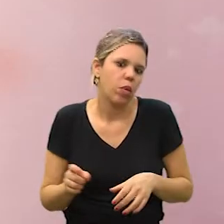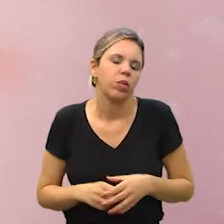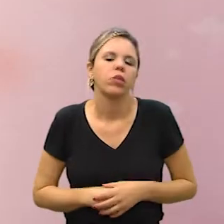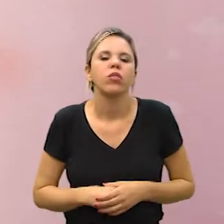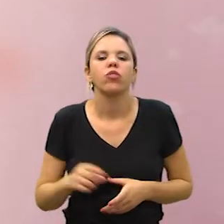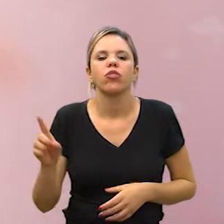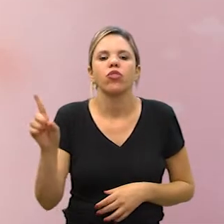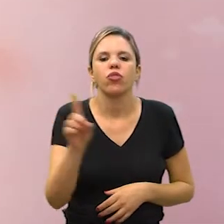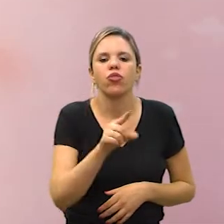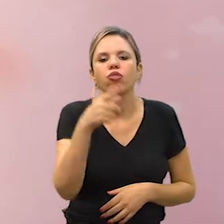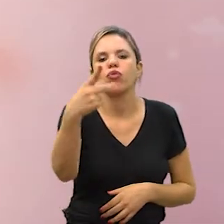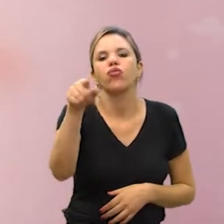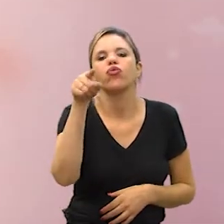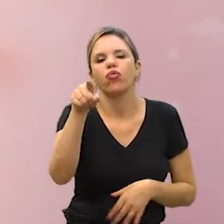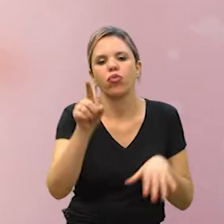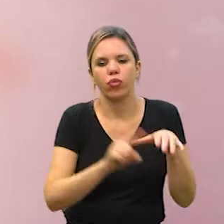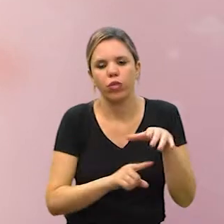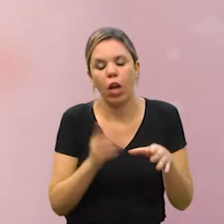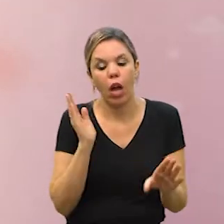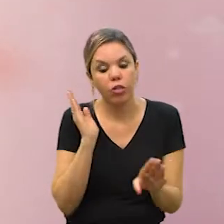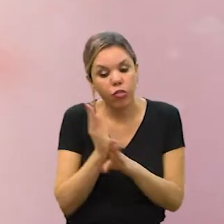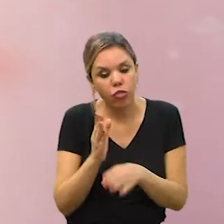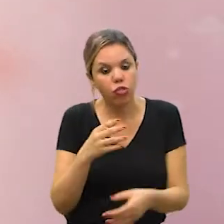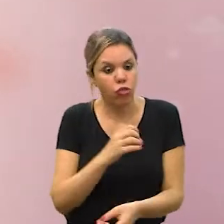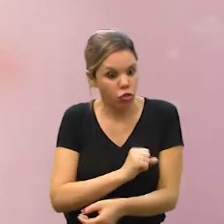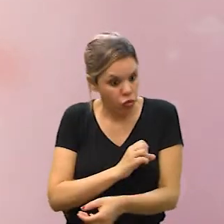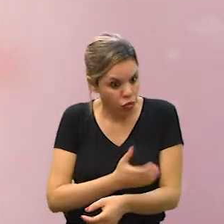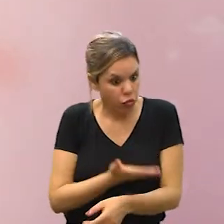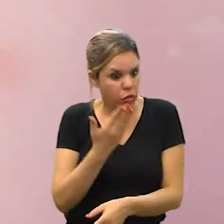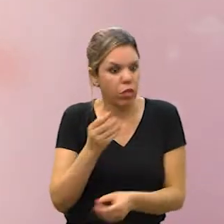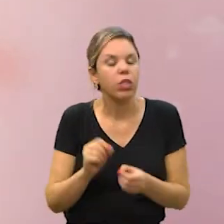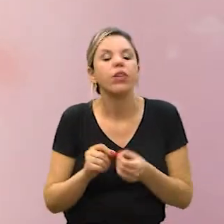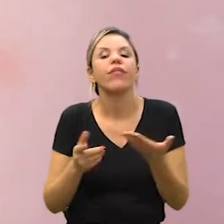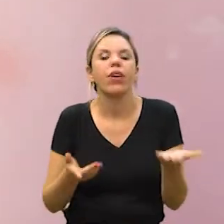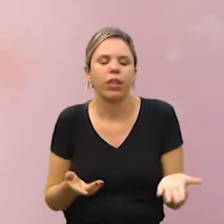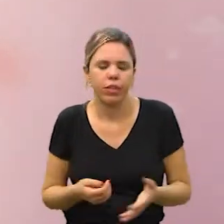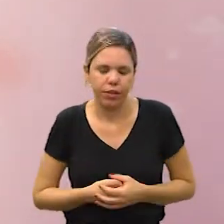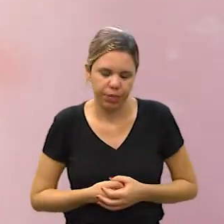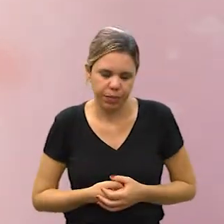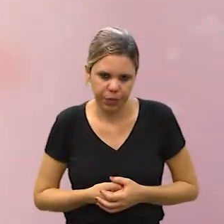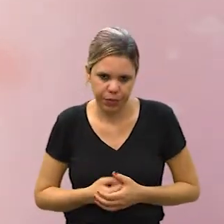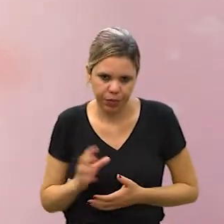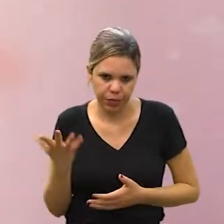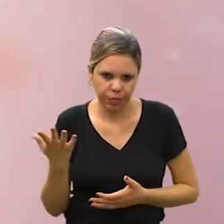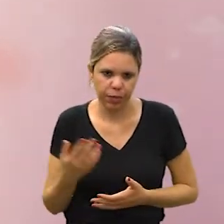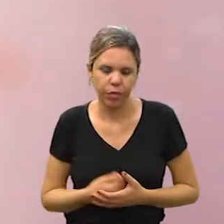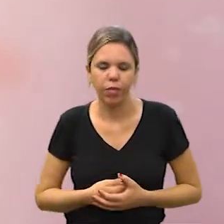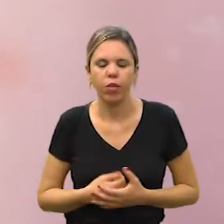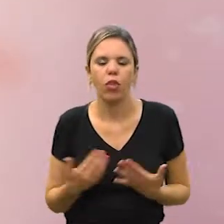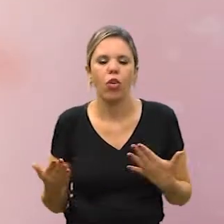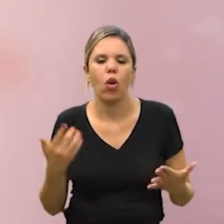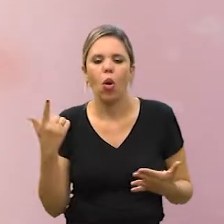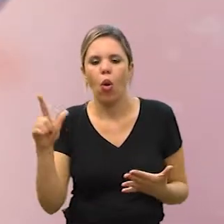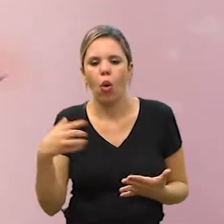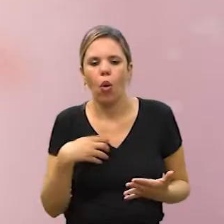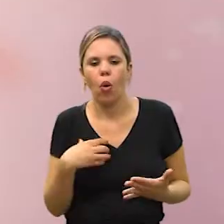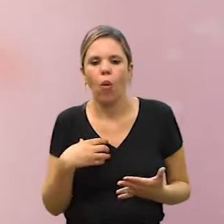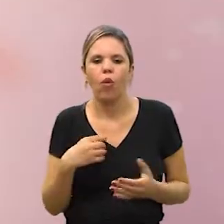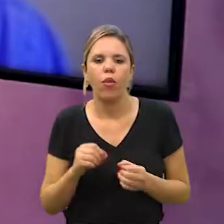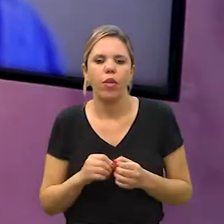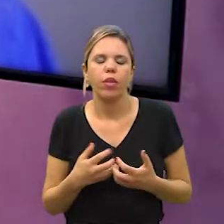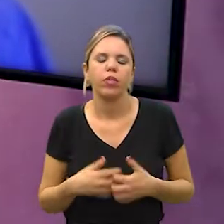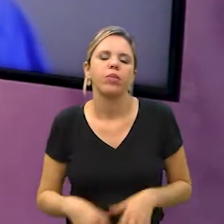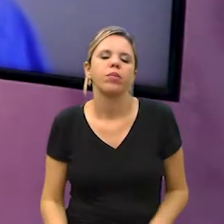sou e chegando no seu consultório foi detectado o like tá com pressão alta e aí o que que acontece Doutor Quais são os outros